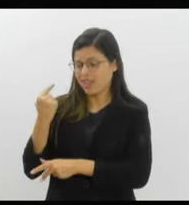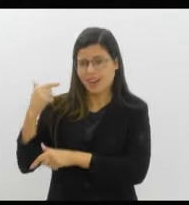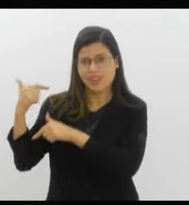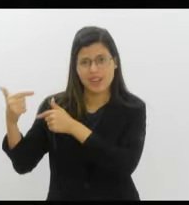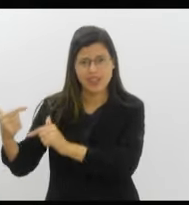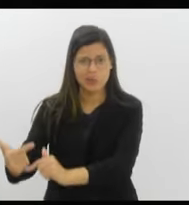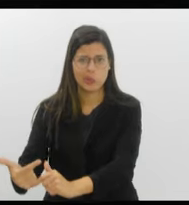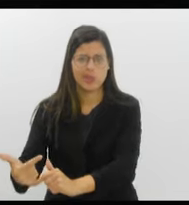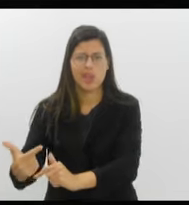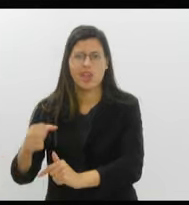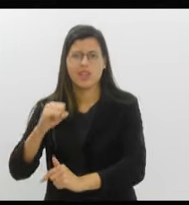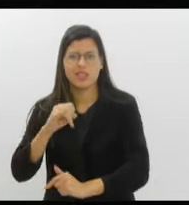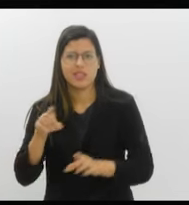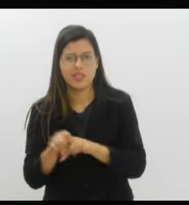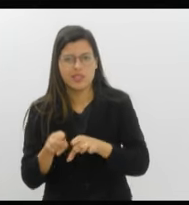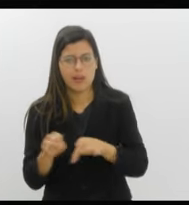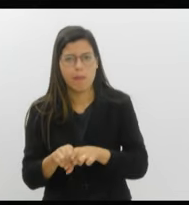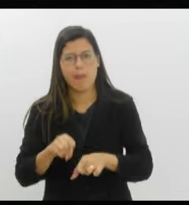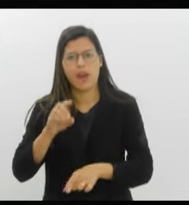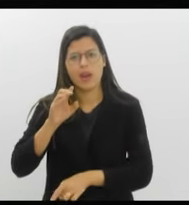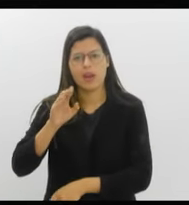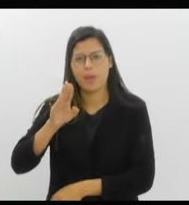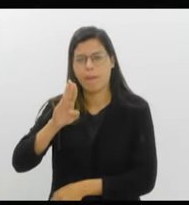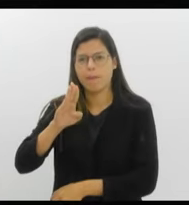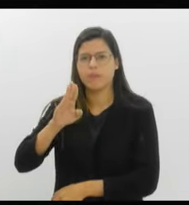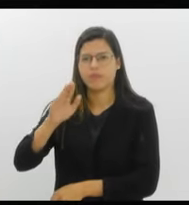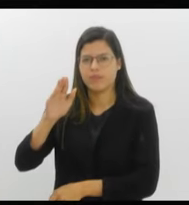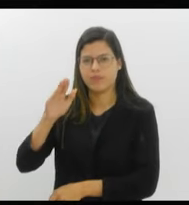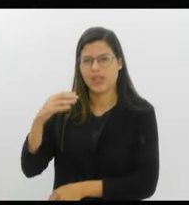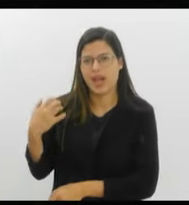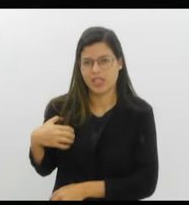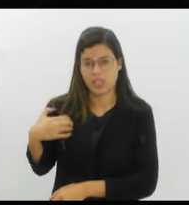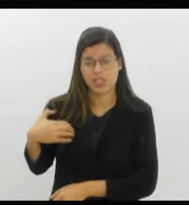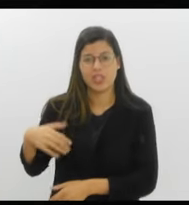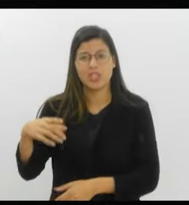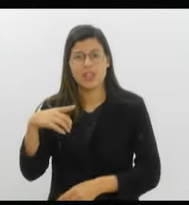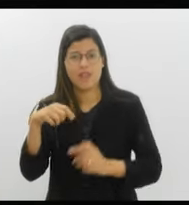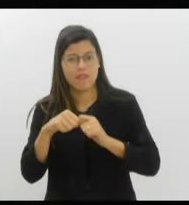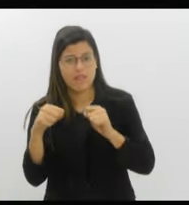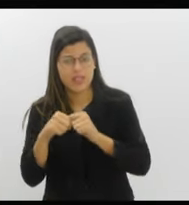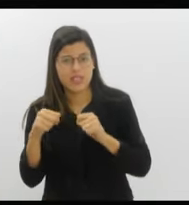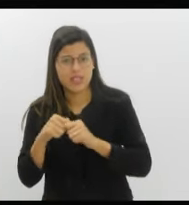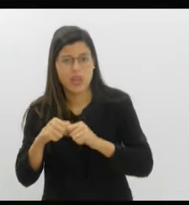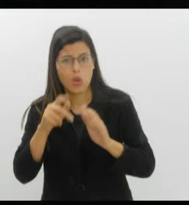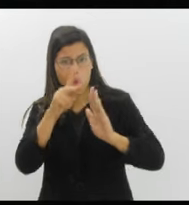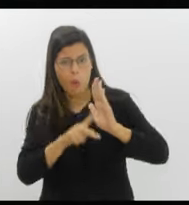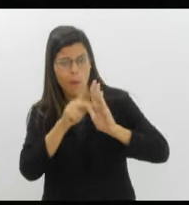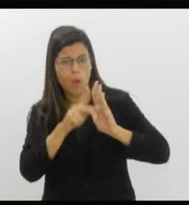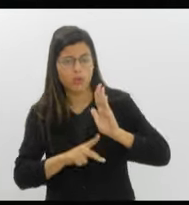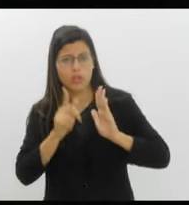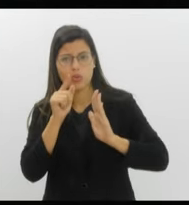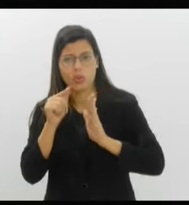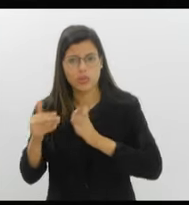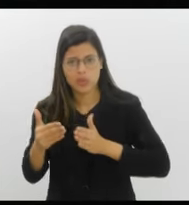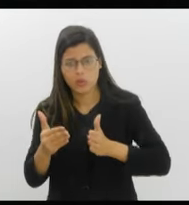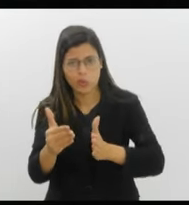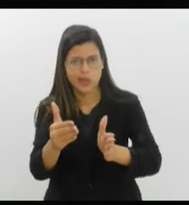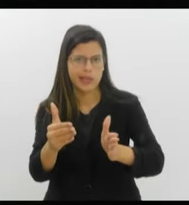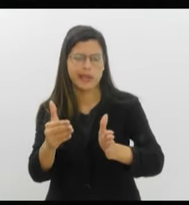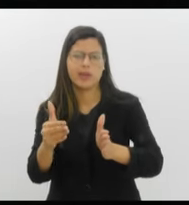você olhar Buenos Aires, está fazendo um grande plano hidrológico que está dando conta de todos os rios e de toda a foz